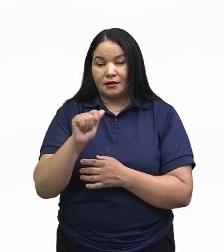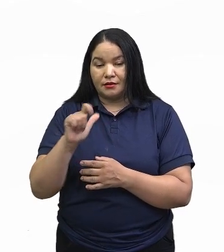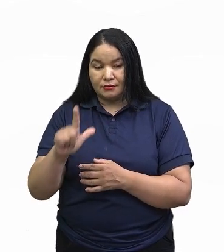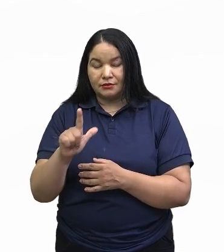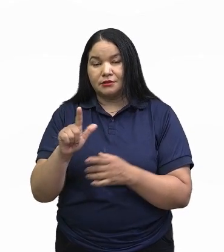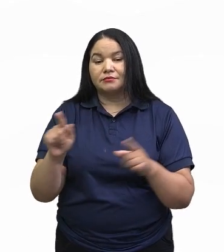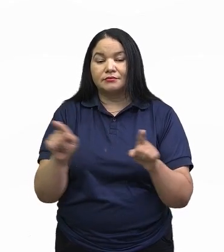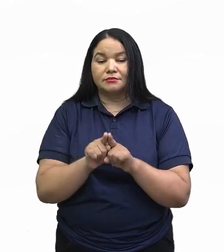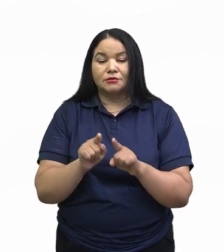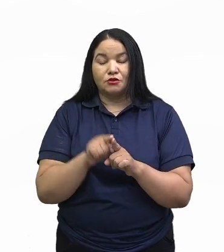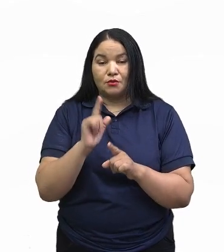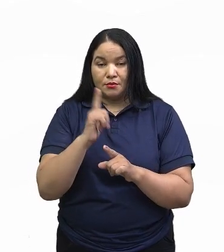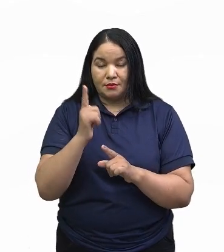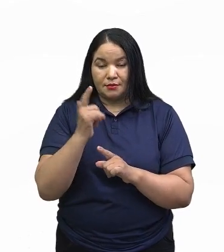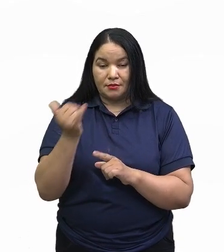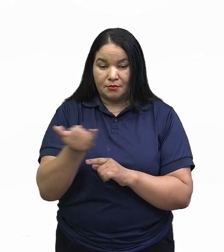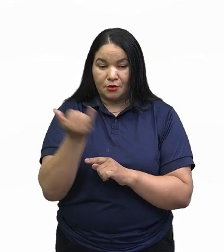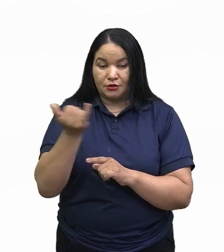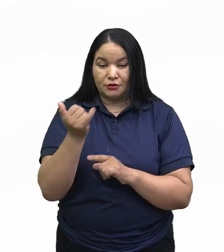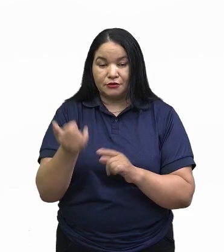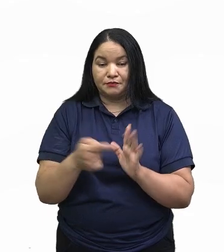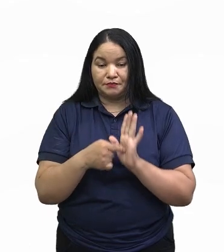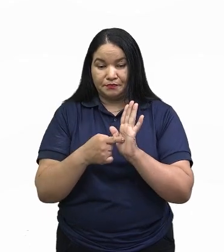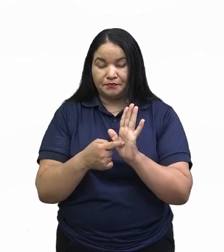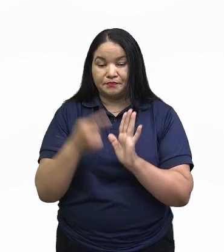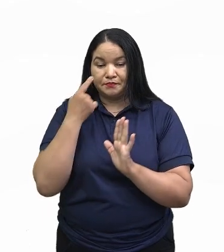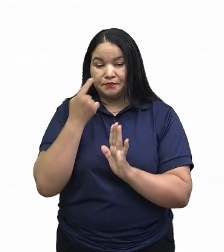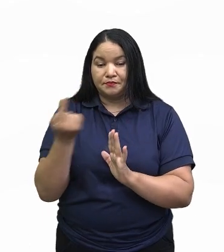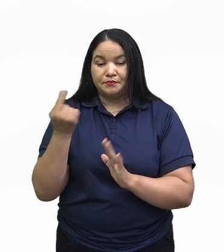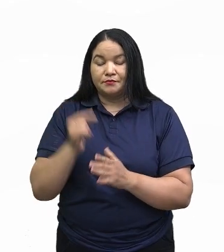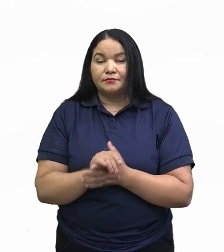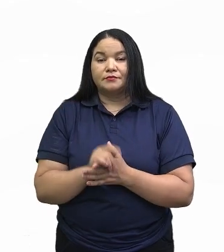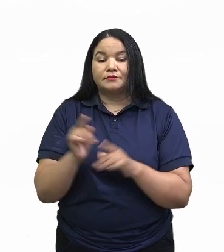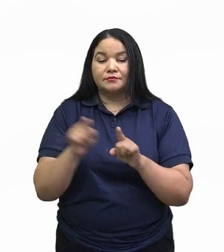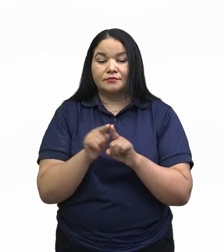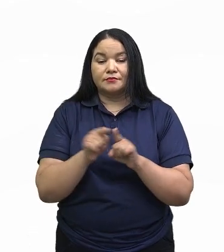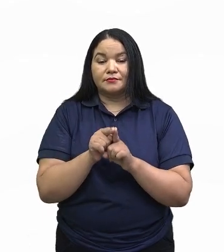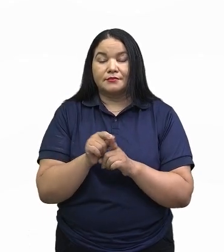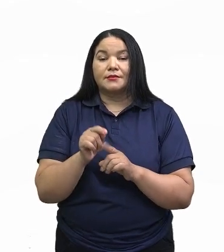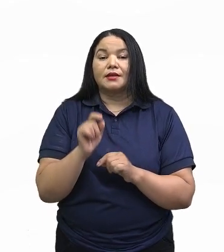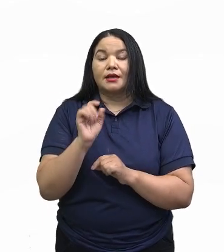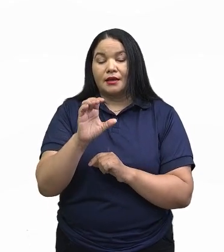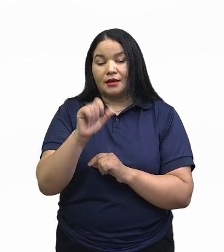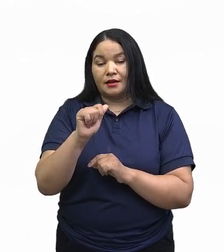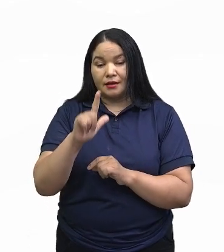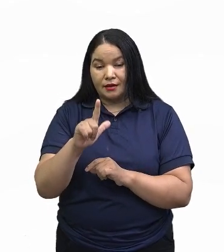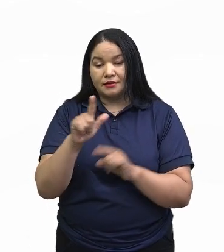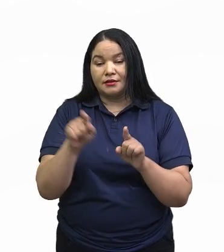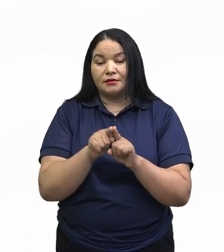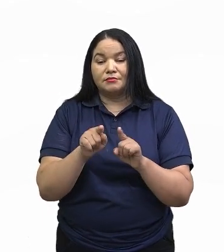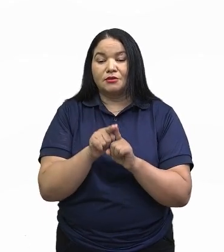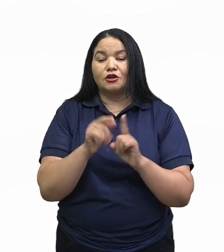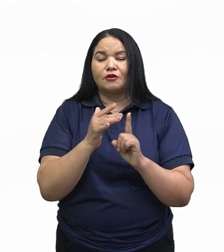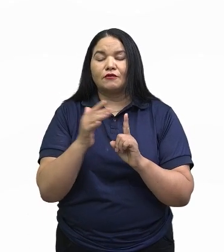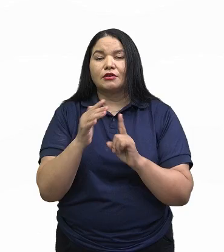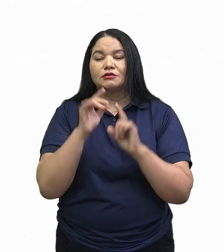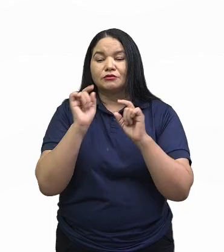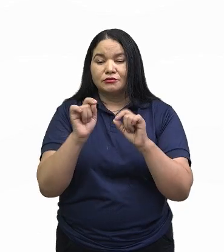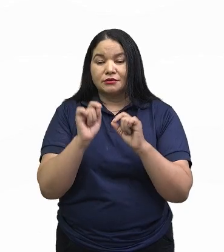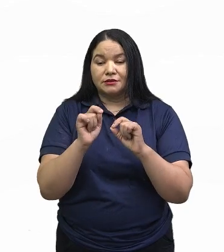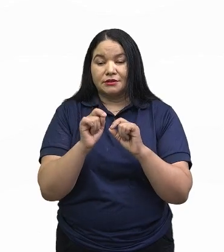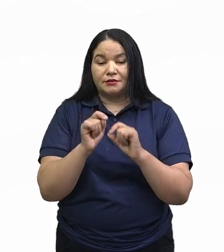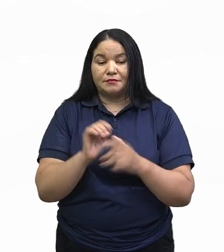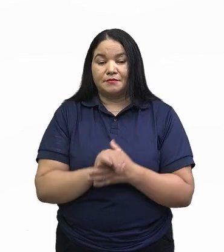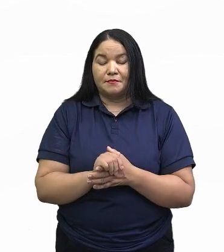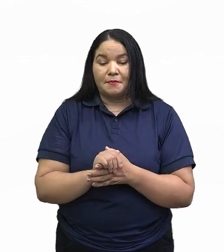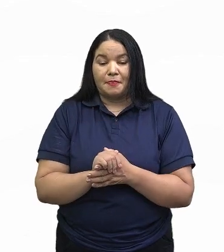observações importantes. A unidade de caloria é reflexo da antiga ideia de que o calor fosse um fluido invisível chamado